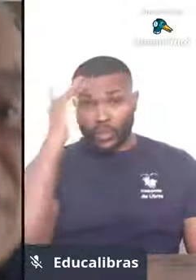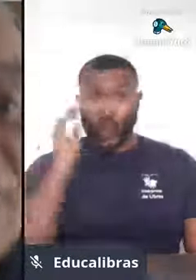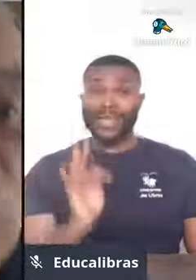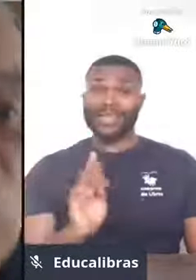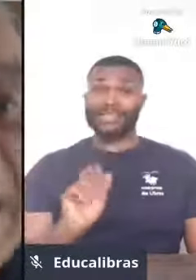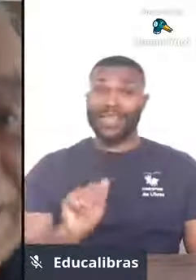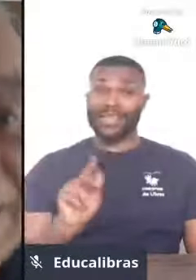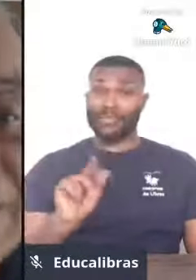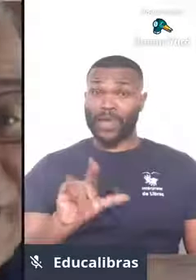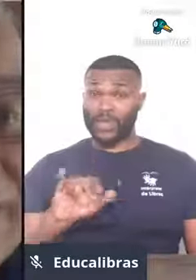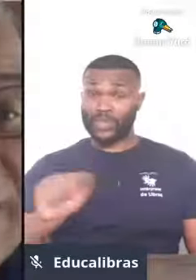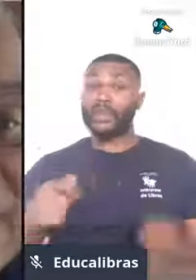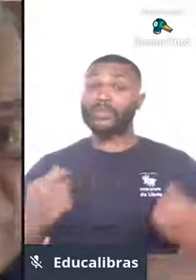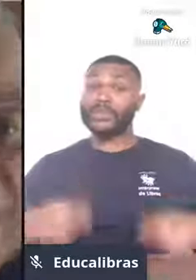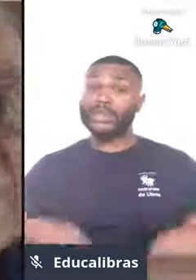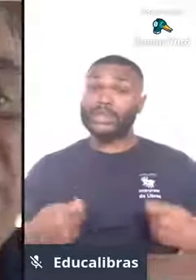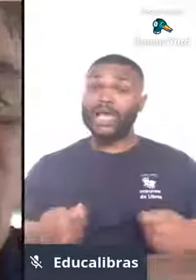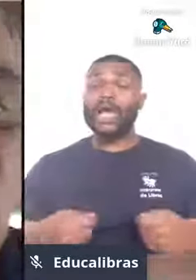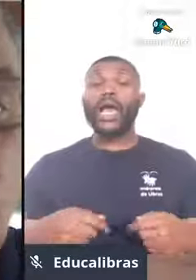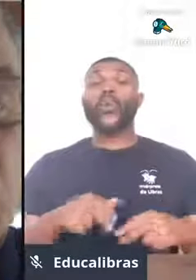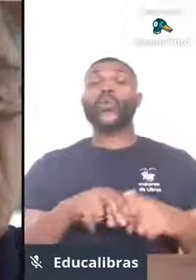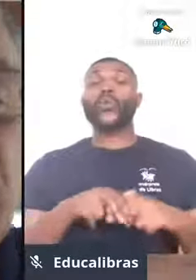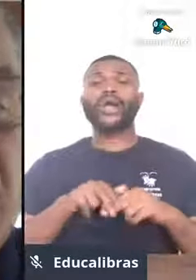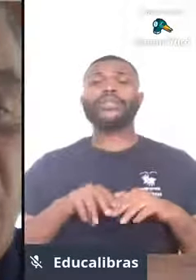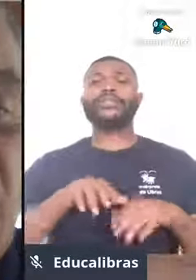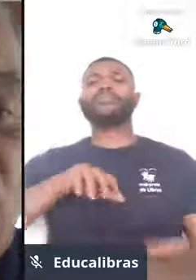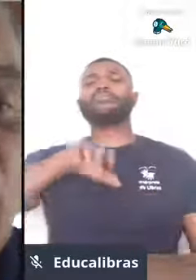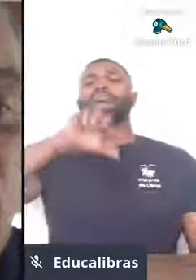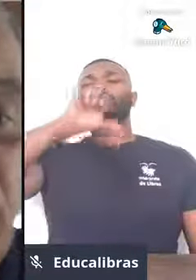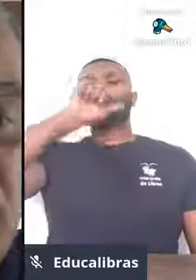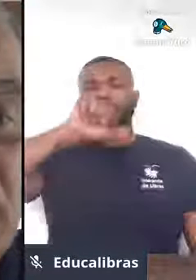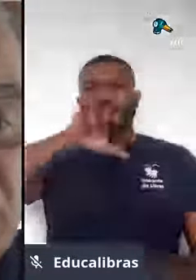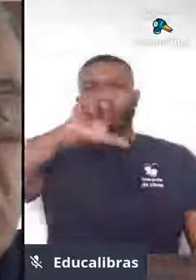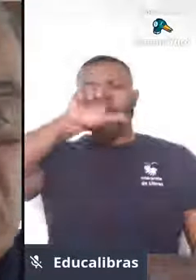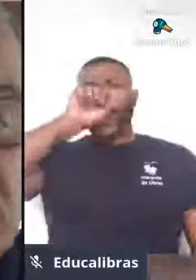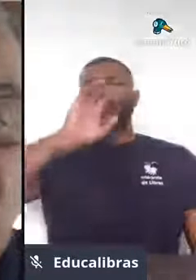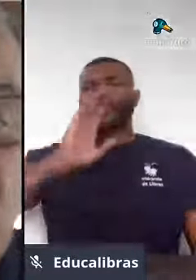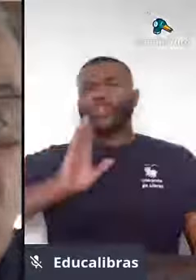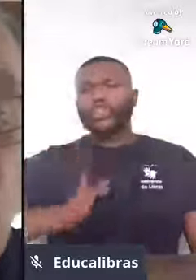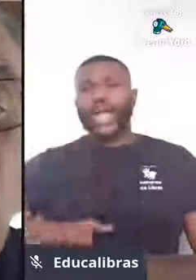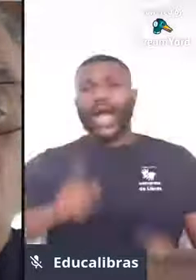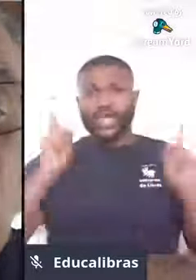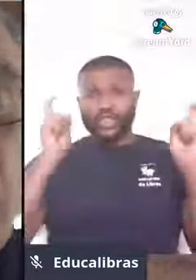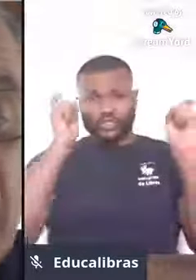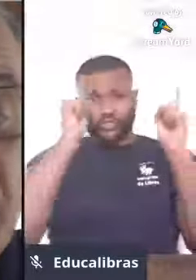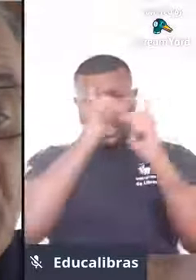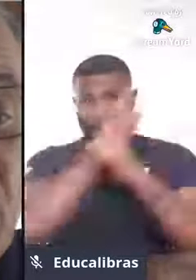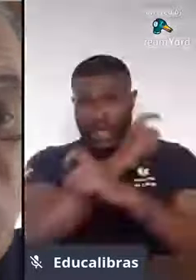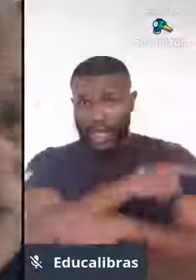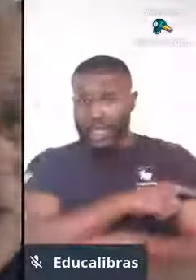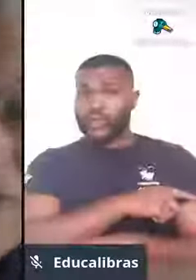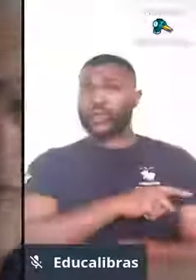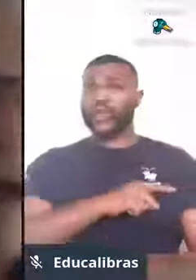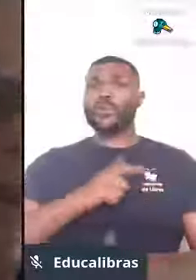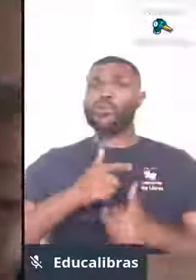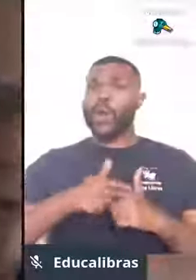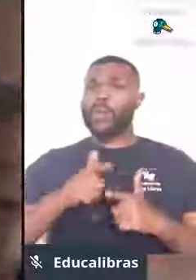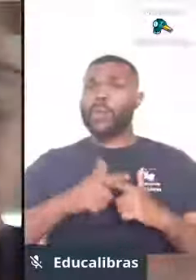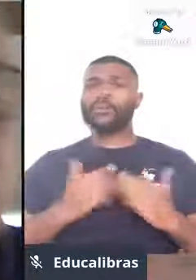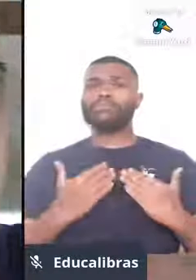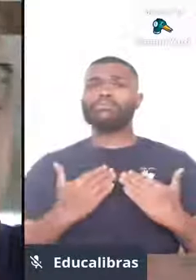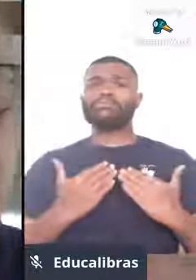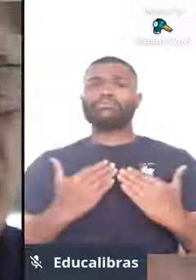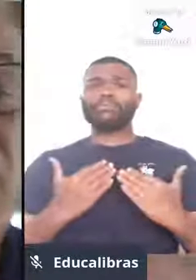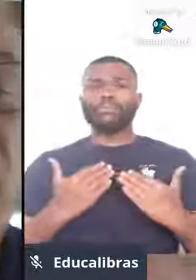têm dificuldade na respiração, já tem um problema de respiração um pouco grave. O caso da Mara, por